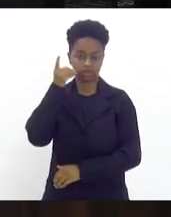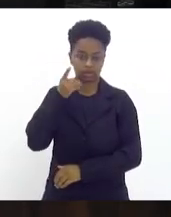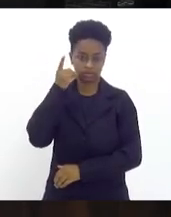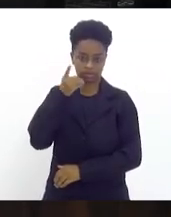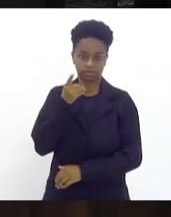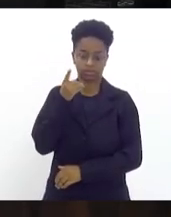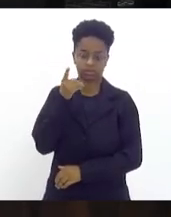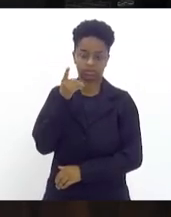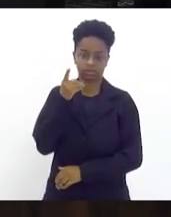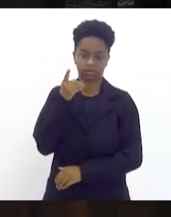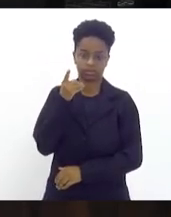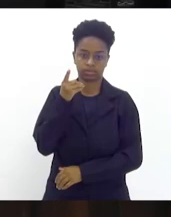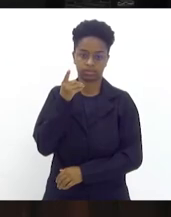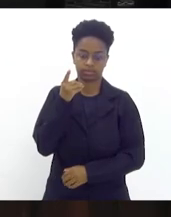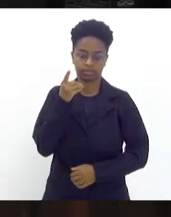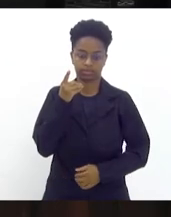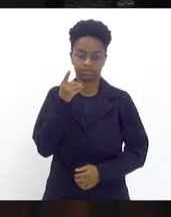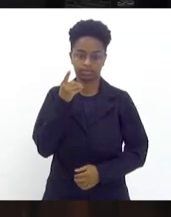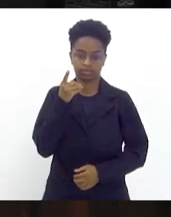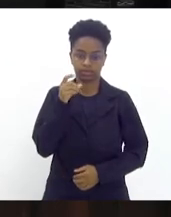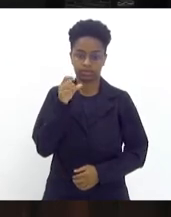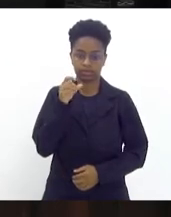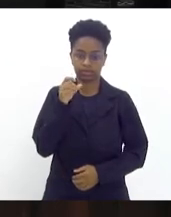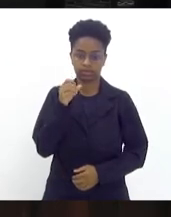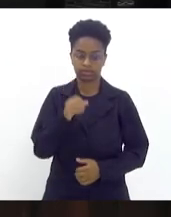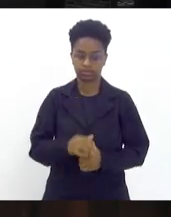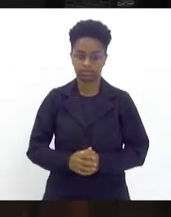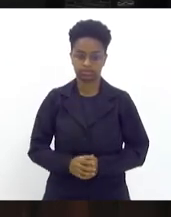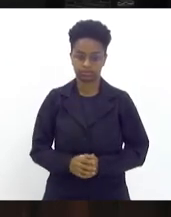deputado Doutor